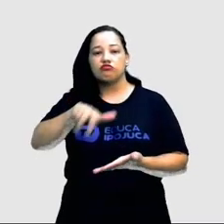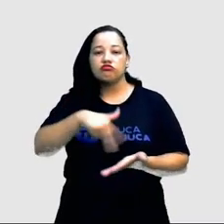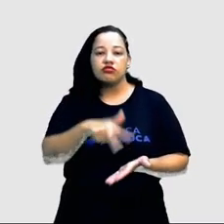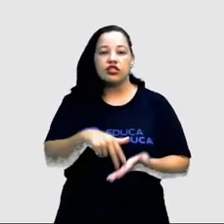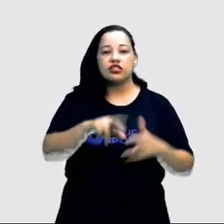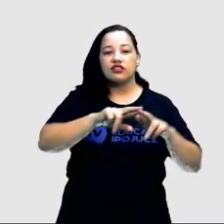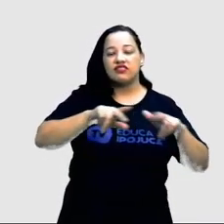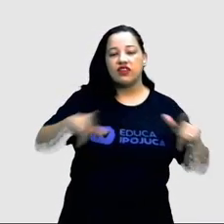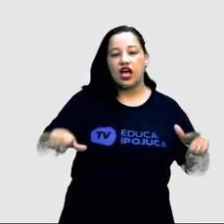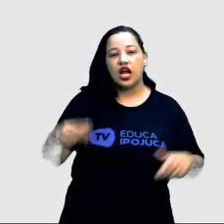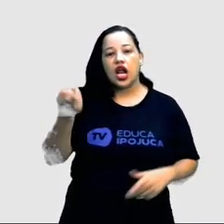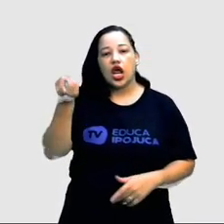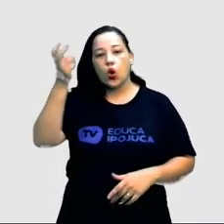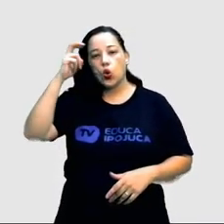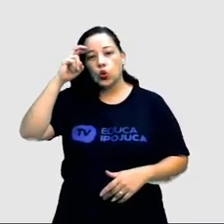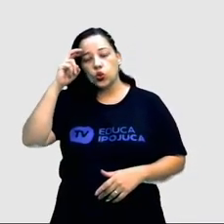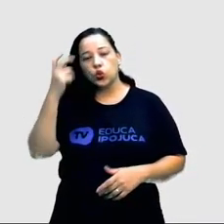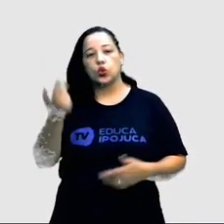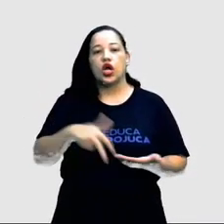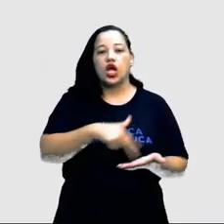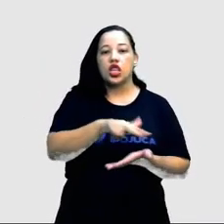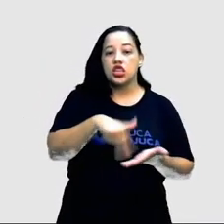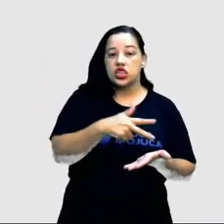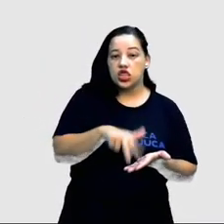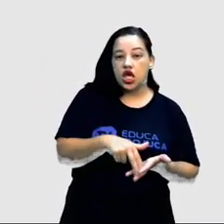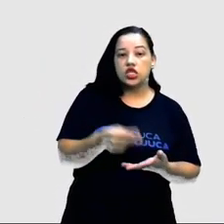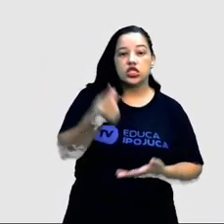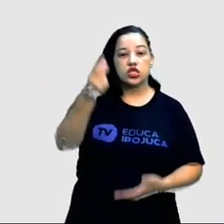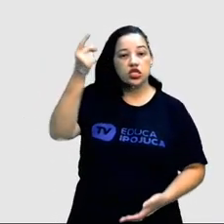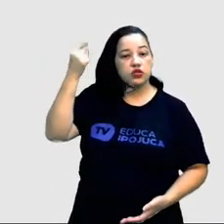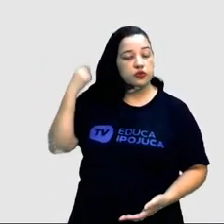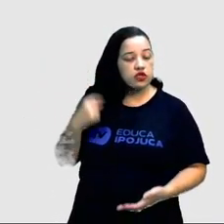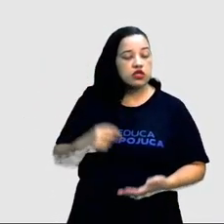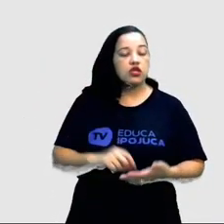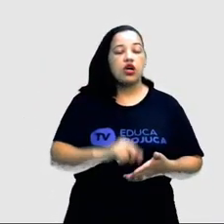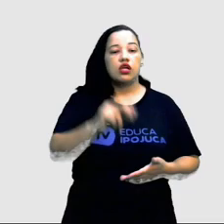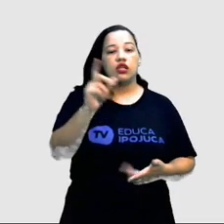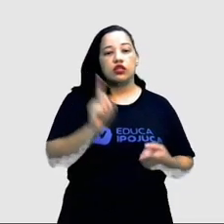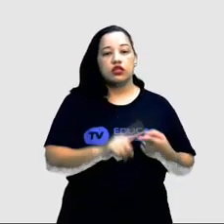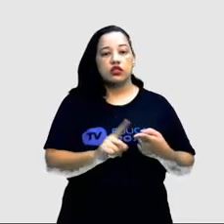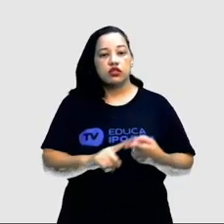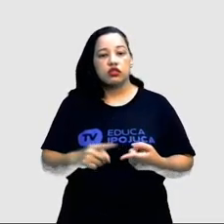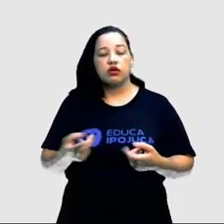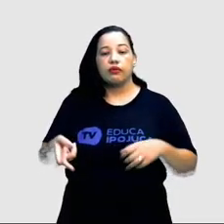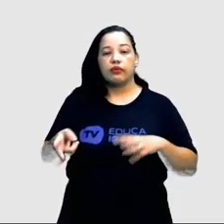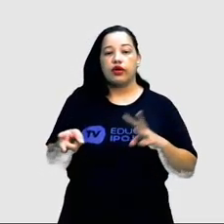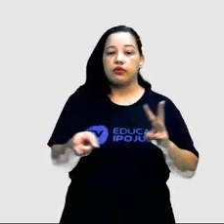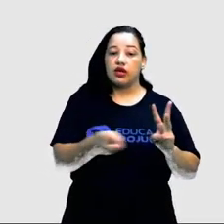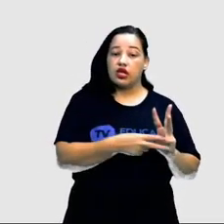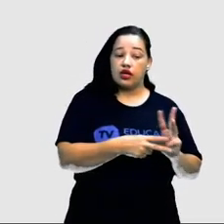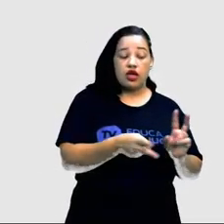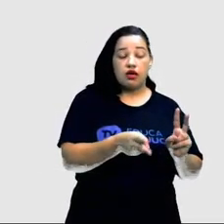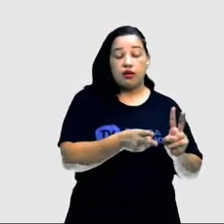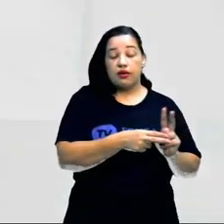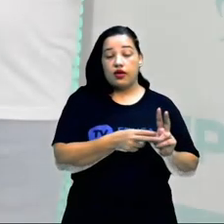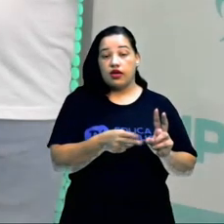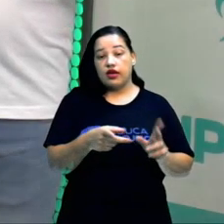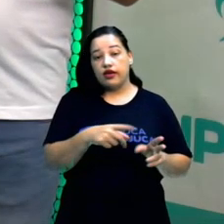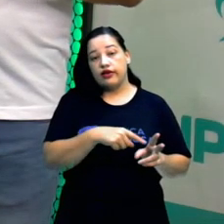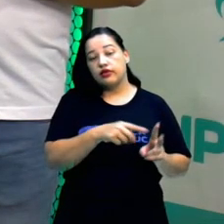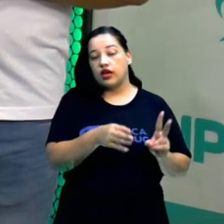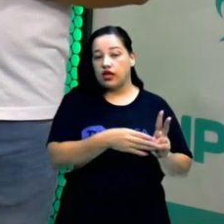diferentes culturas, danças primitivas, matriz indígena, matriz portuguesa e